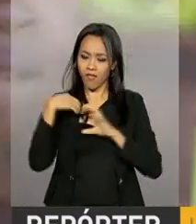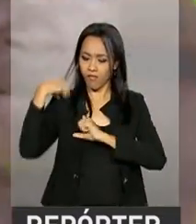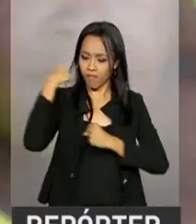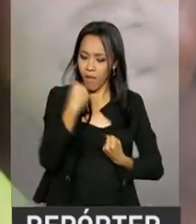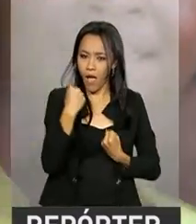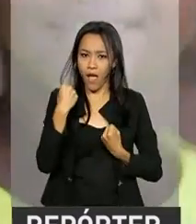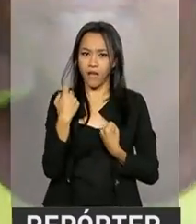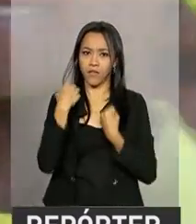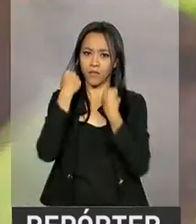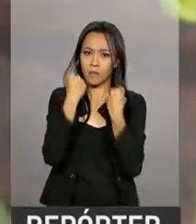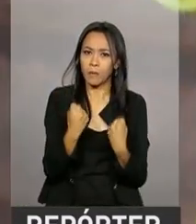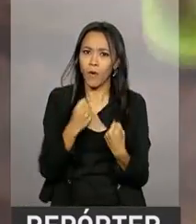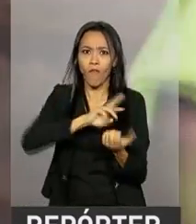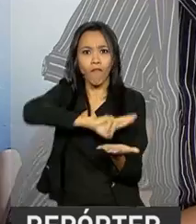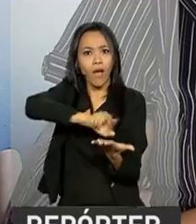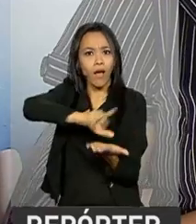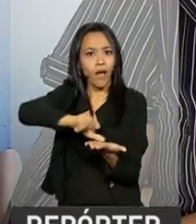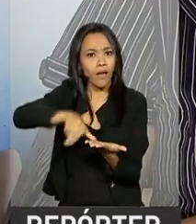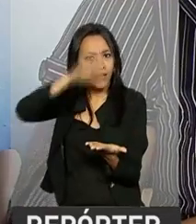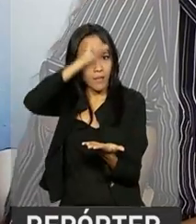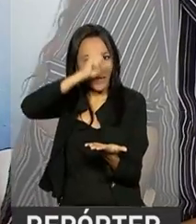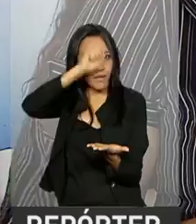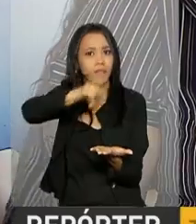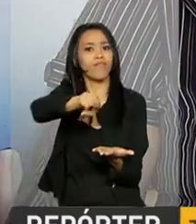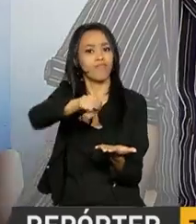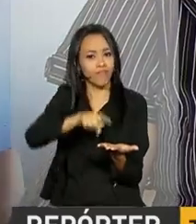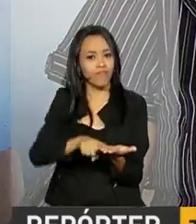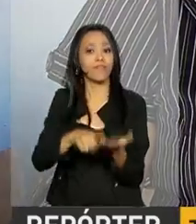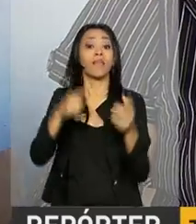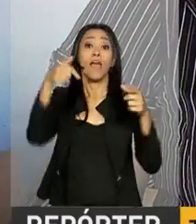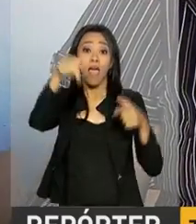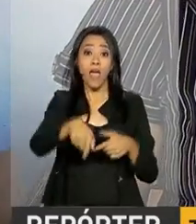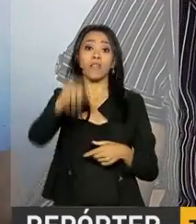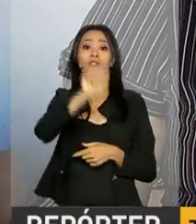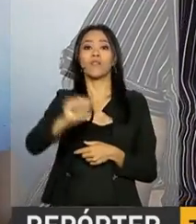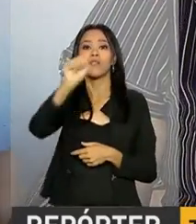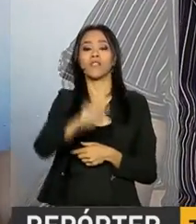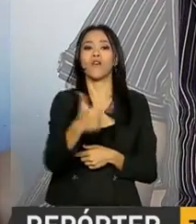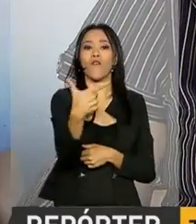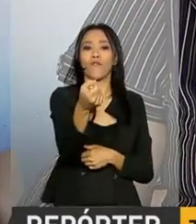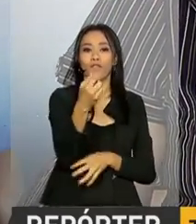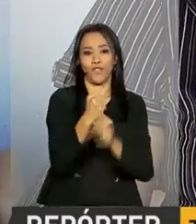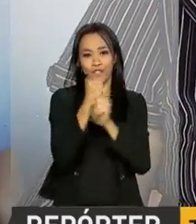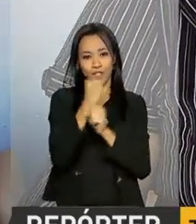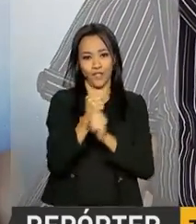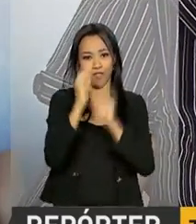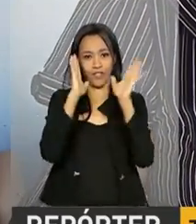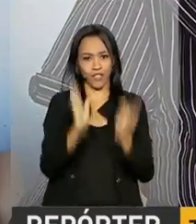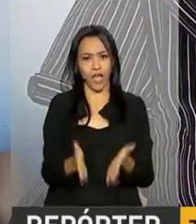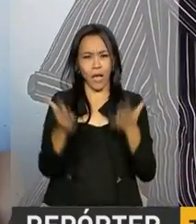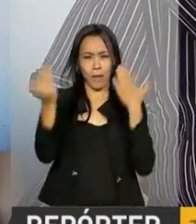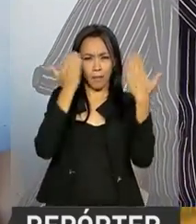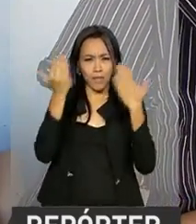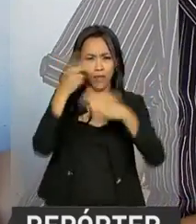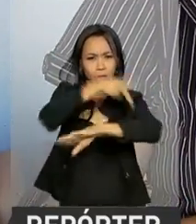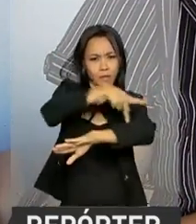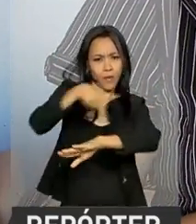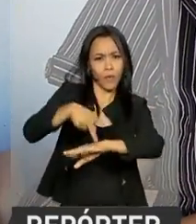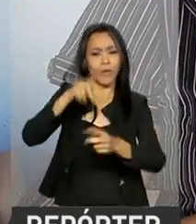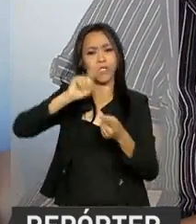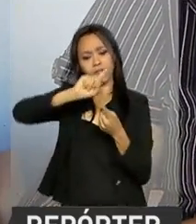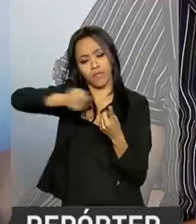guarda-aranha, um monte de coisa. A Associação Viver completou 20 anos. Além das atividades psicopedagógicas,